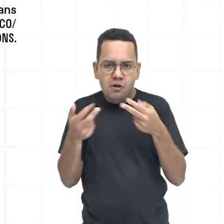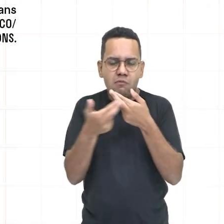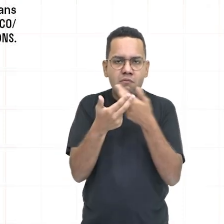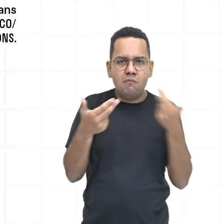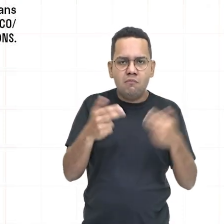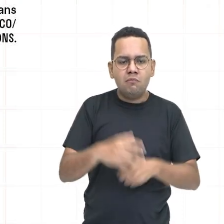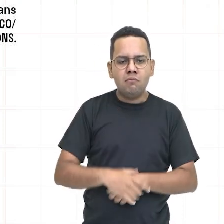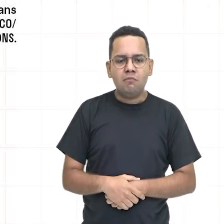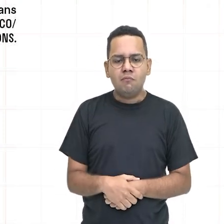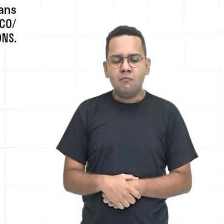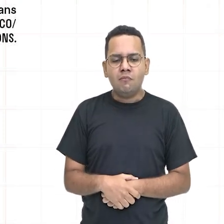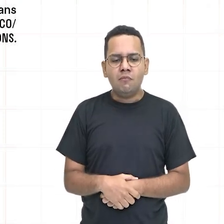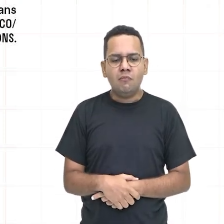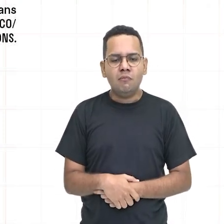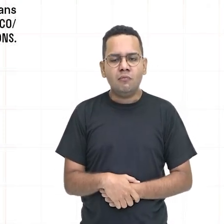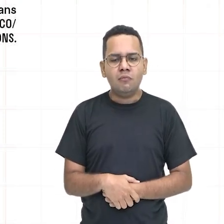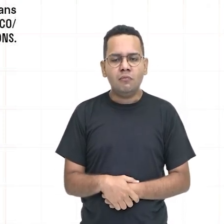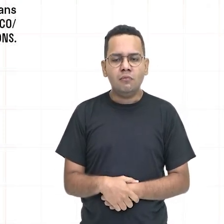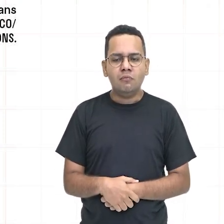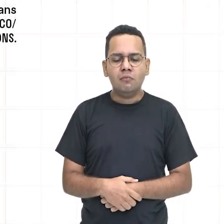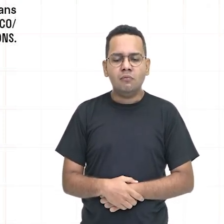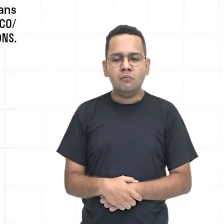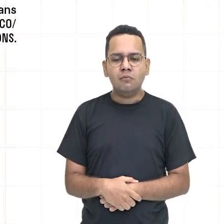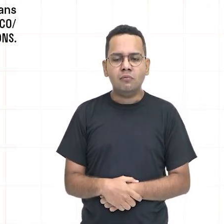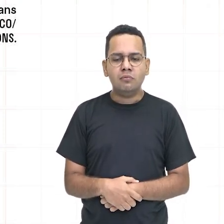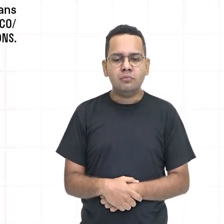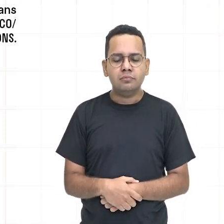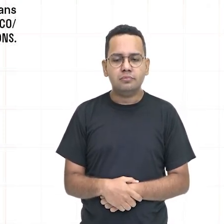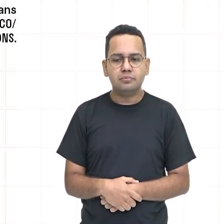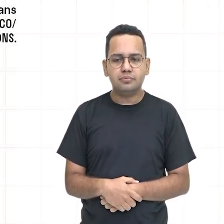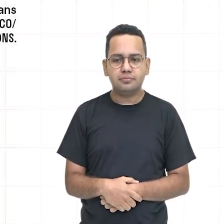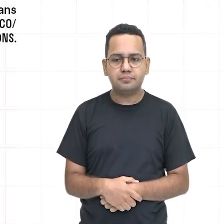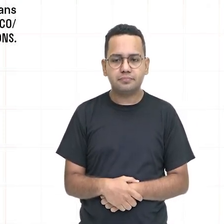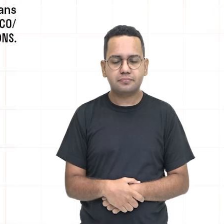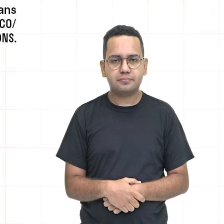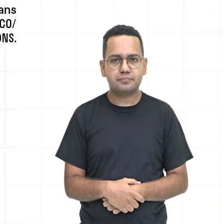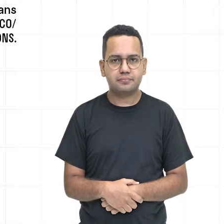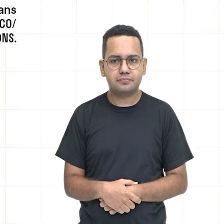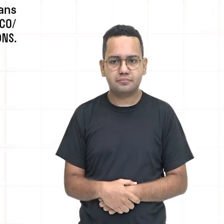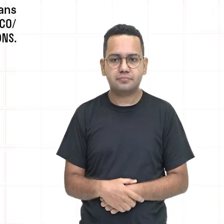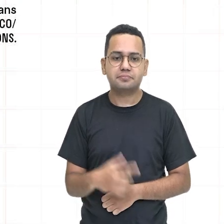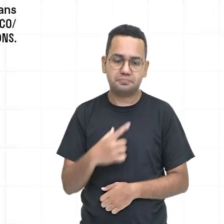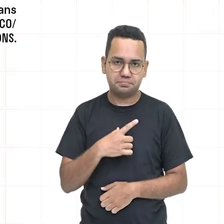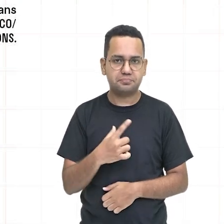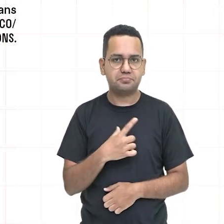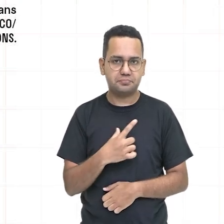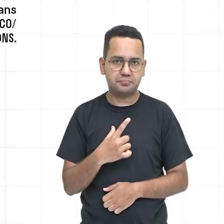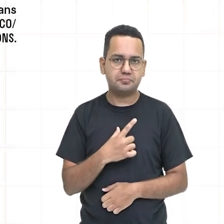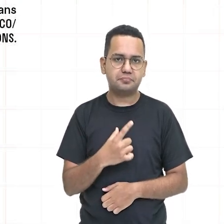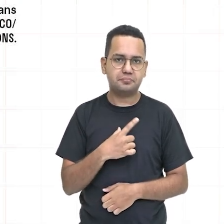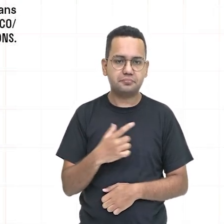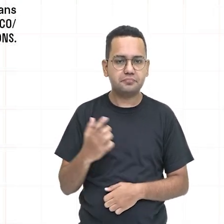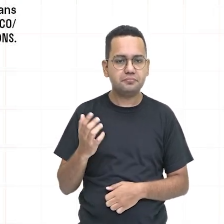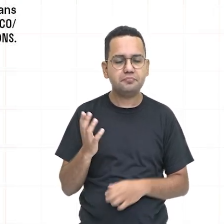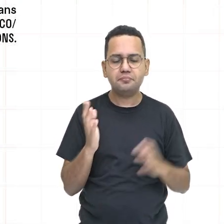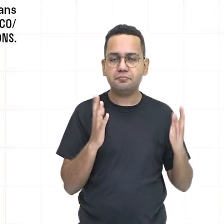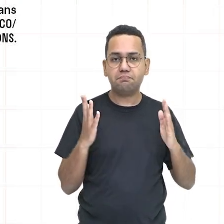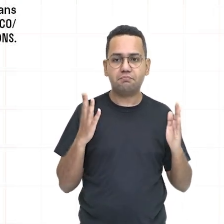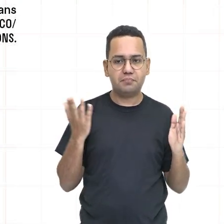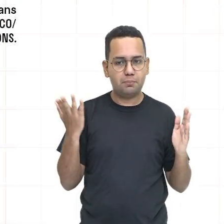Dessa intensidade das relações comerciais que se fazia entre esses povos ali, na época